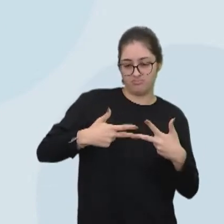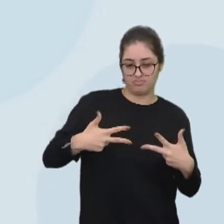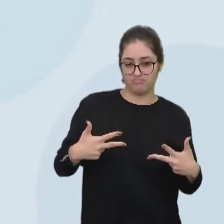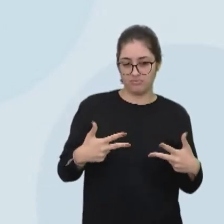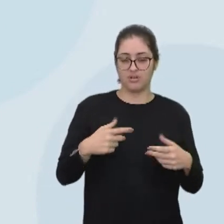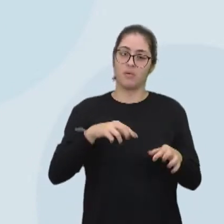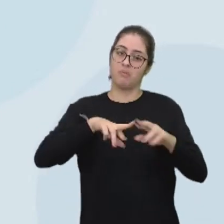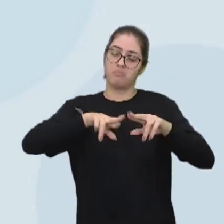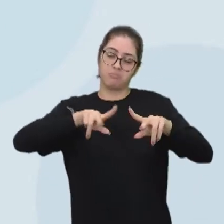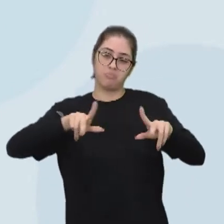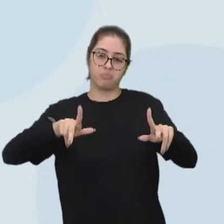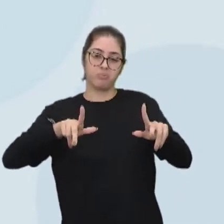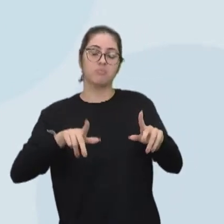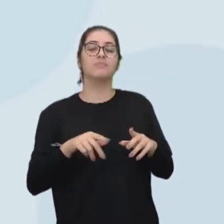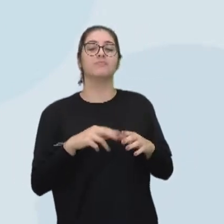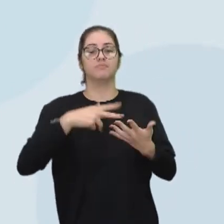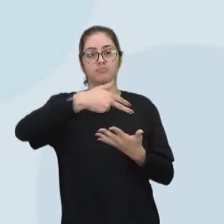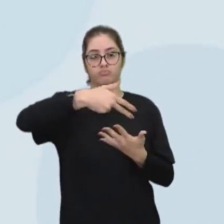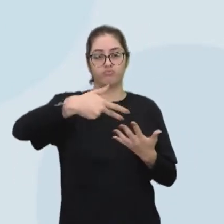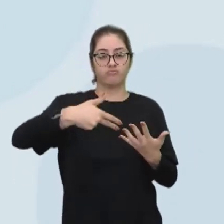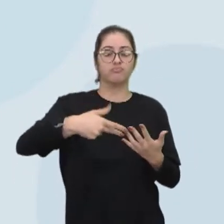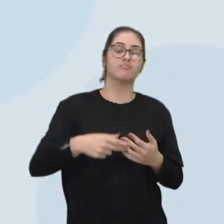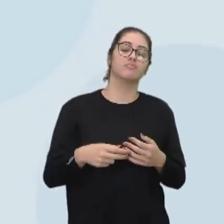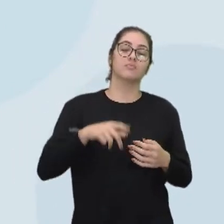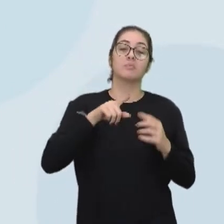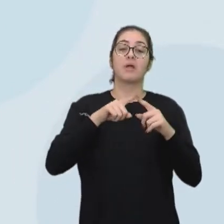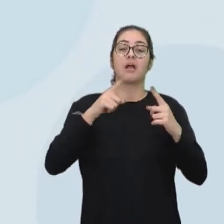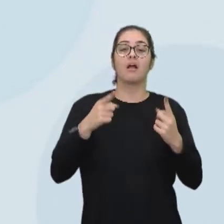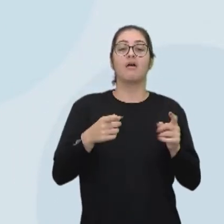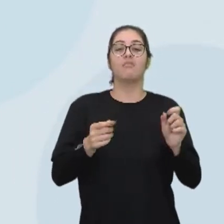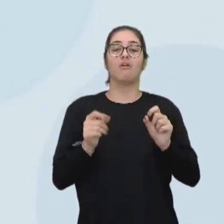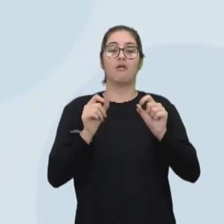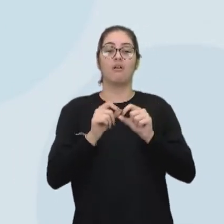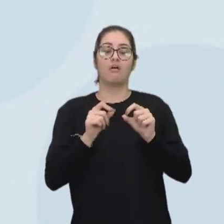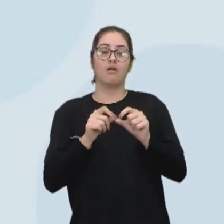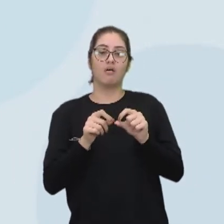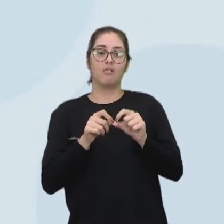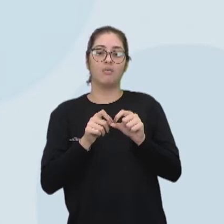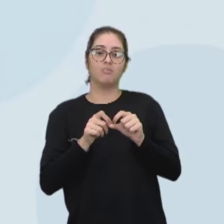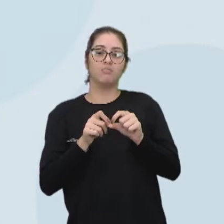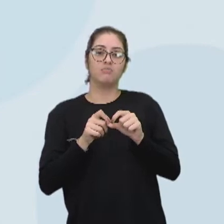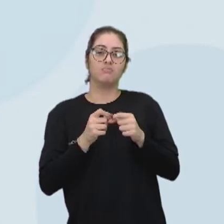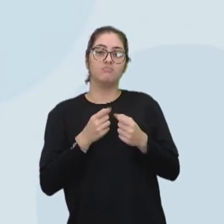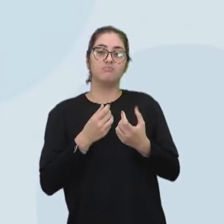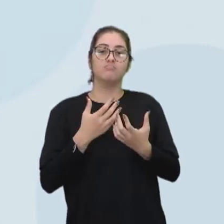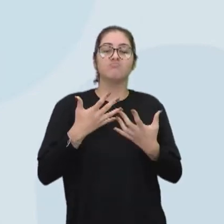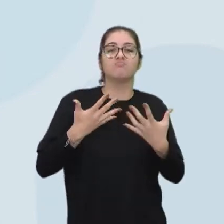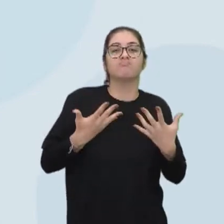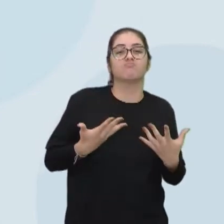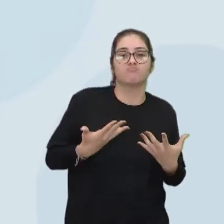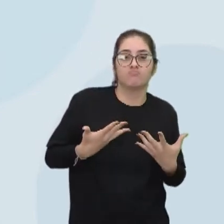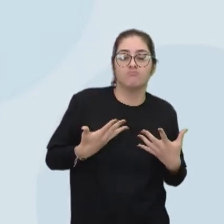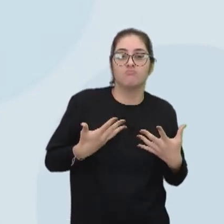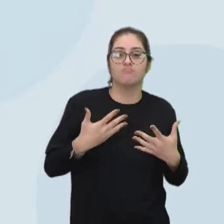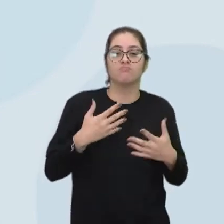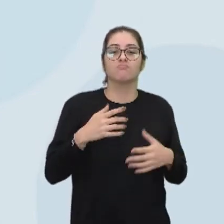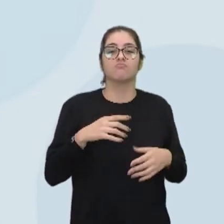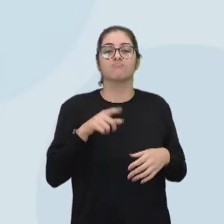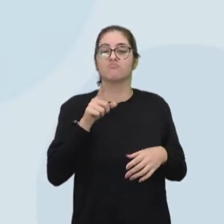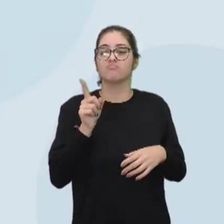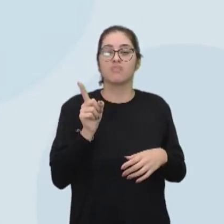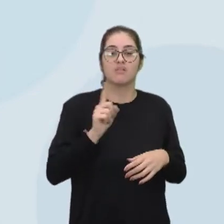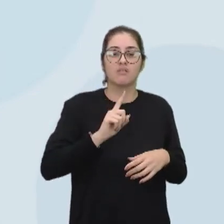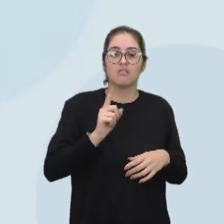outras matérias-primas. Mas se ela é feita aí numa situação, né, de